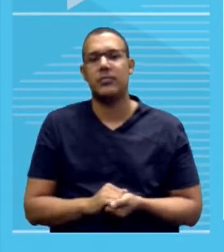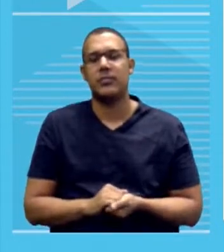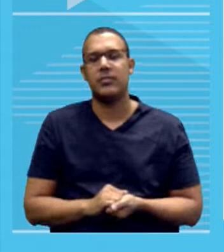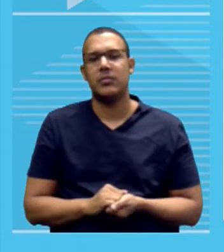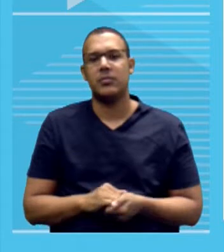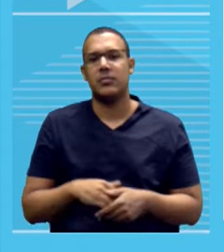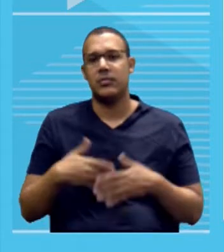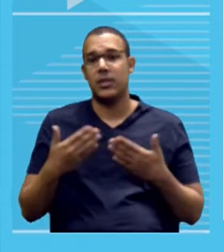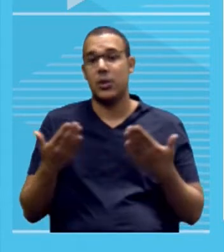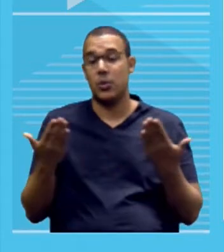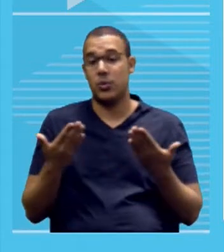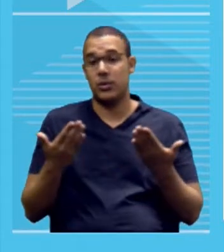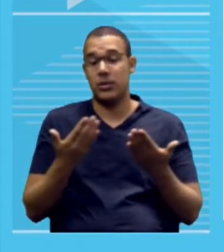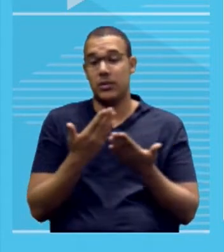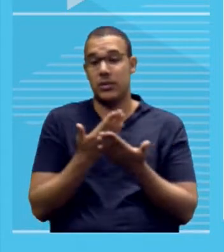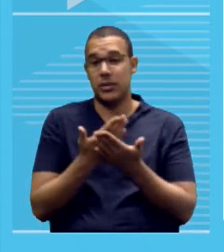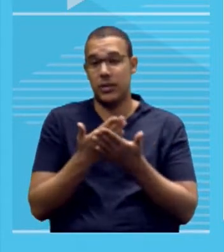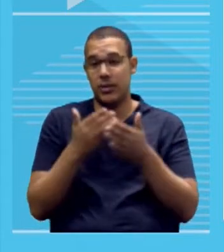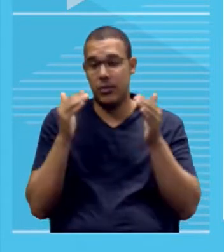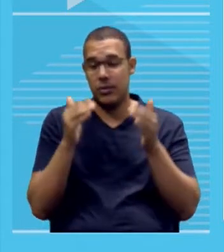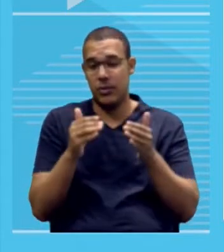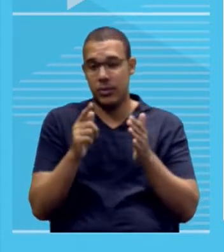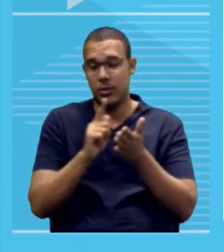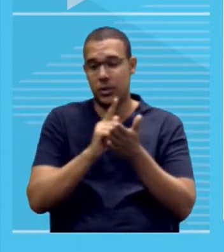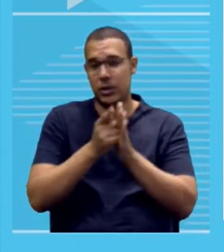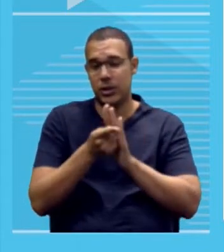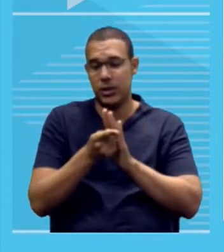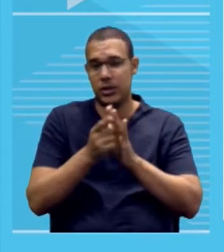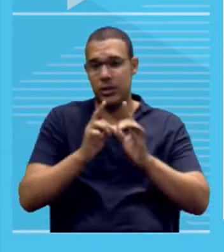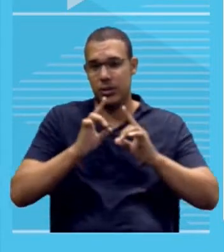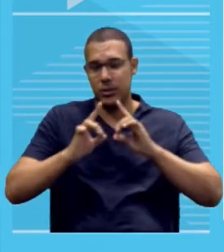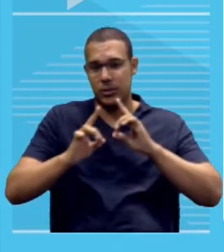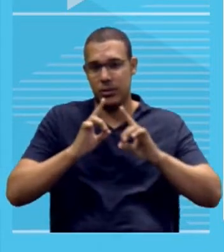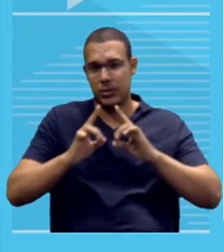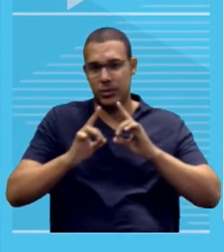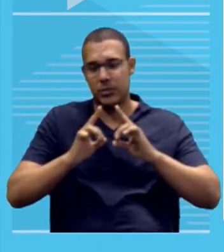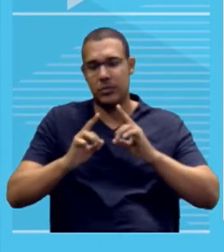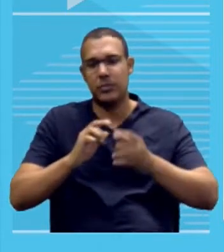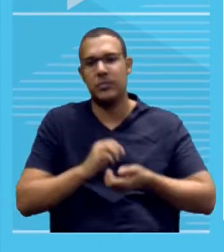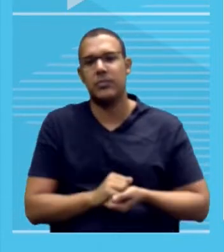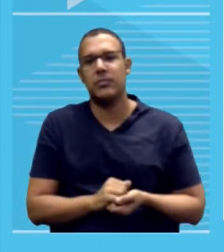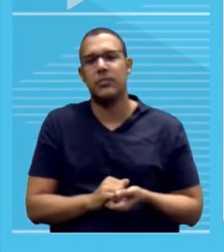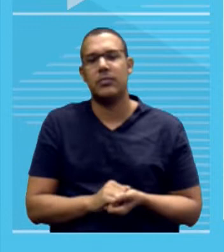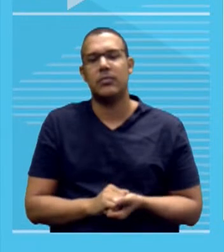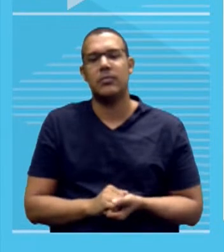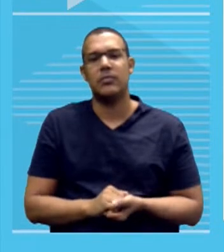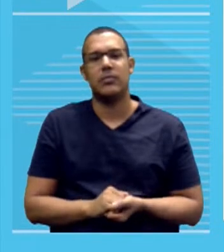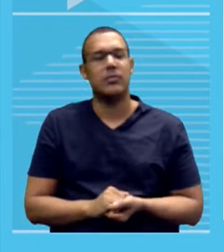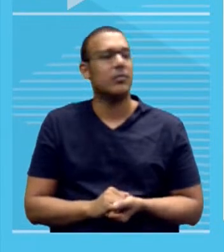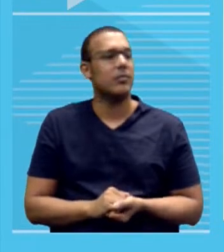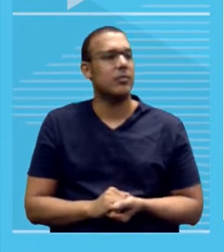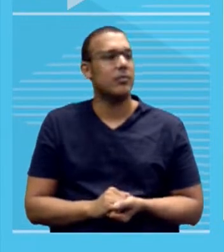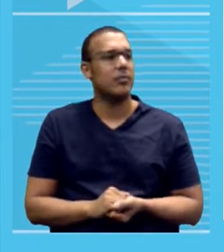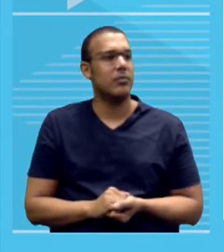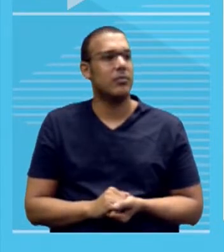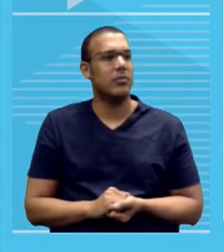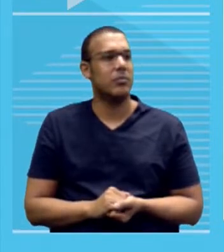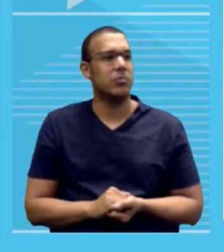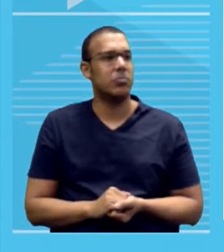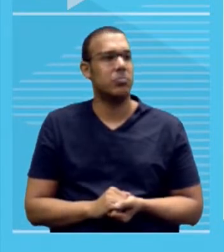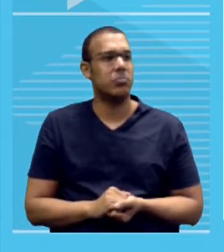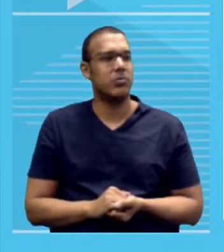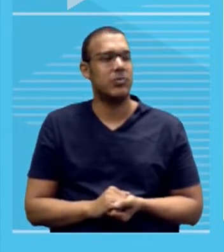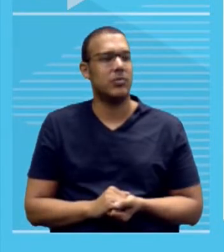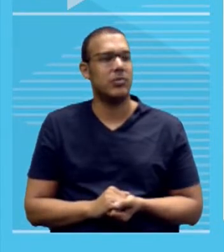vamos focar também no gênero do discurso gênero textual gênero discursivo